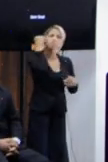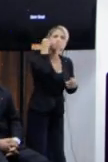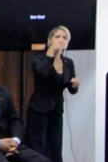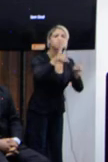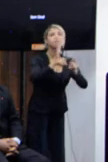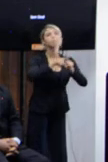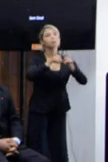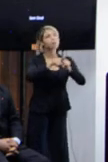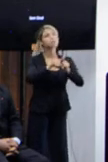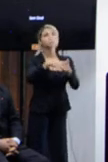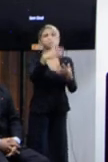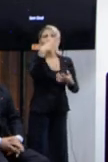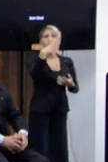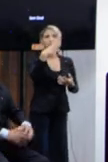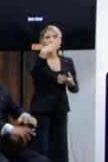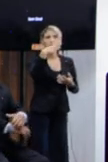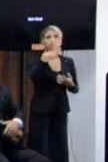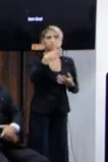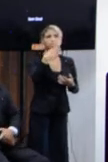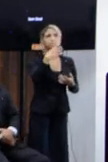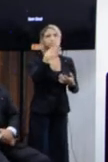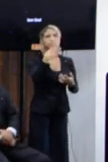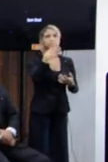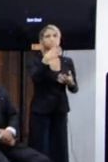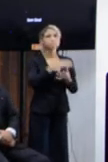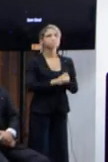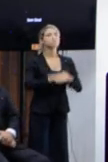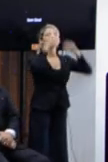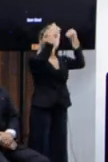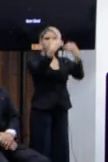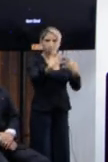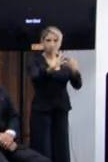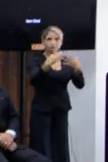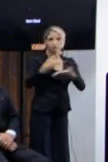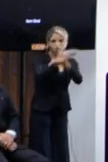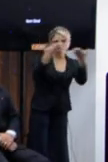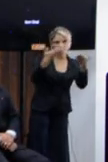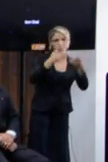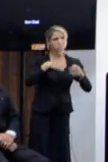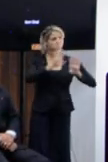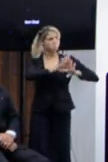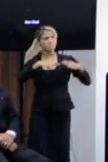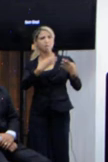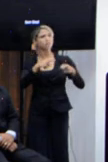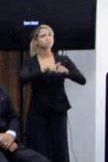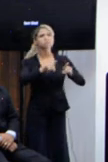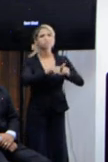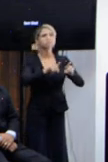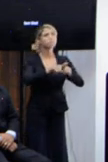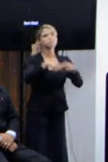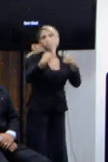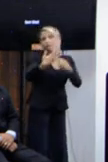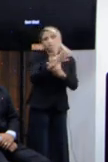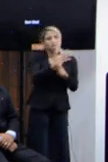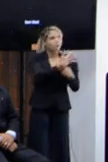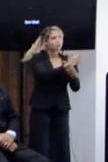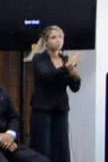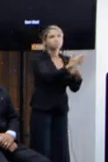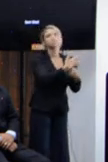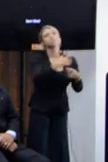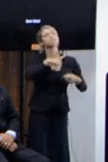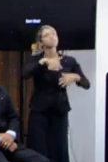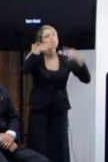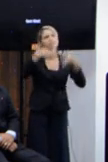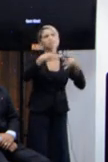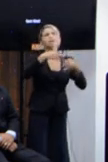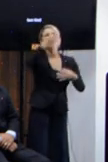parecer. Dizer a todos que nós estamos à disposição de cada um dos senhores e o presidente de Cabo Frio, doutor Leão, conseguiu romper com o